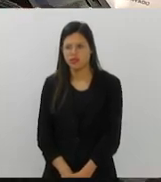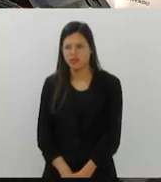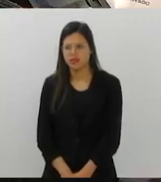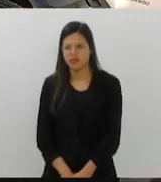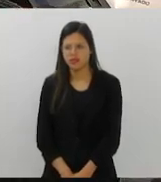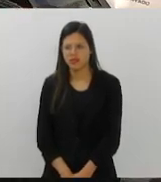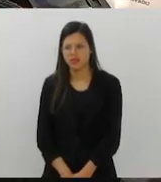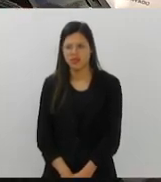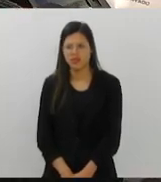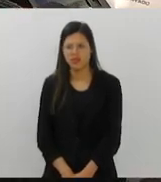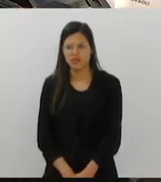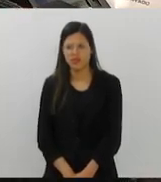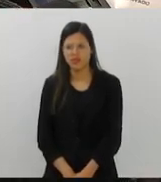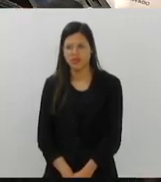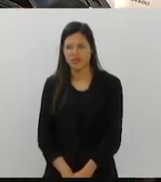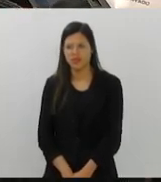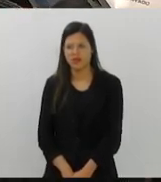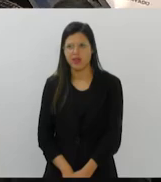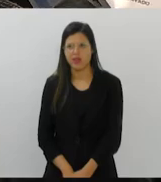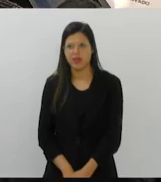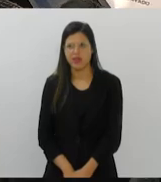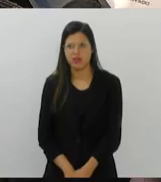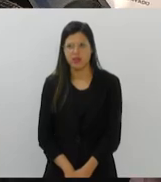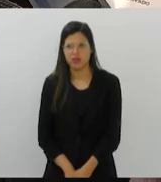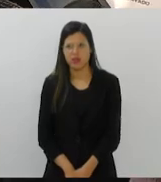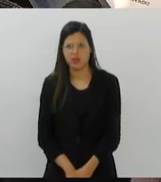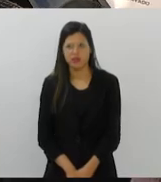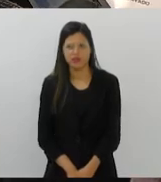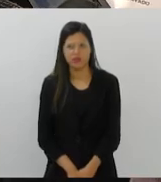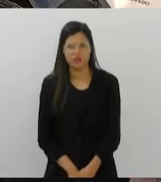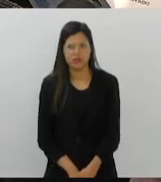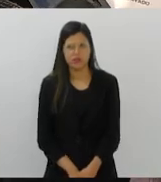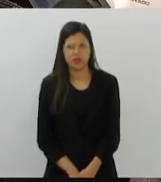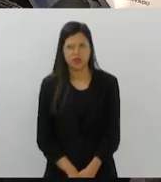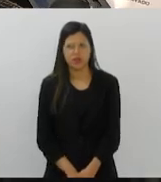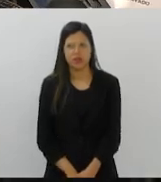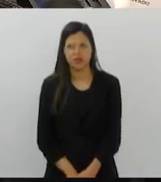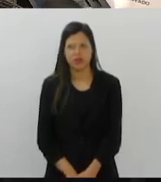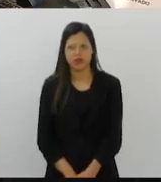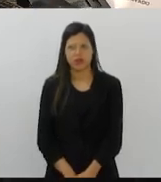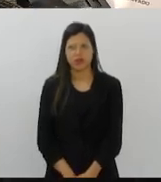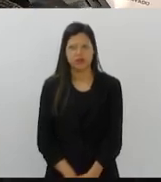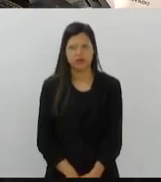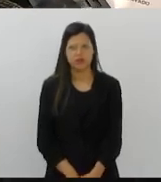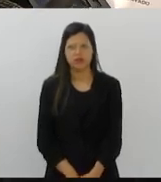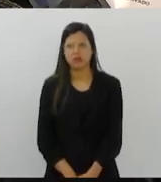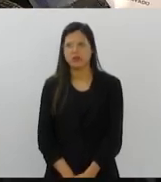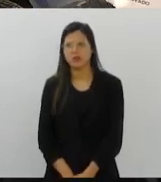Thank you.